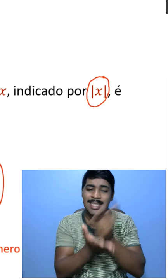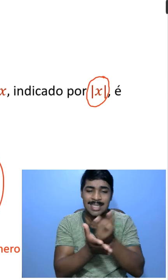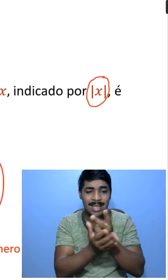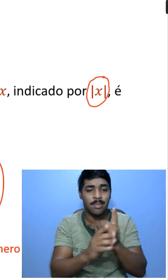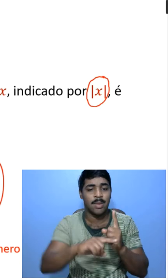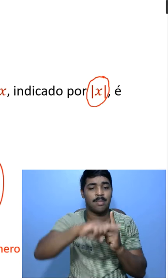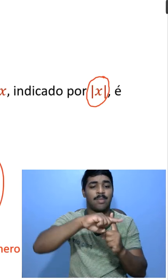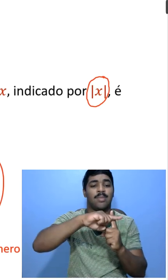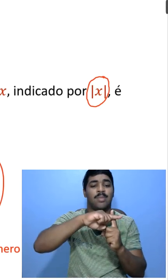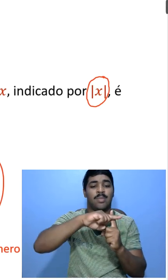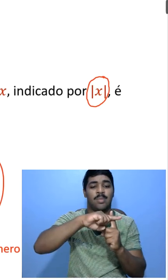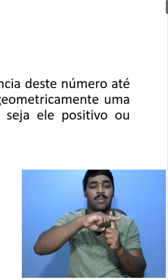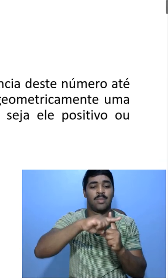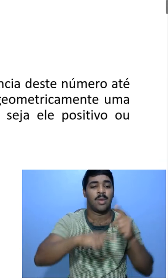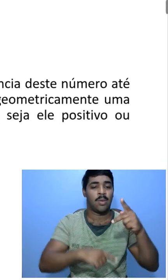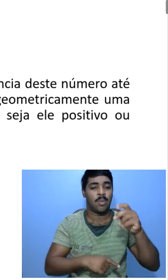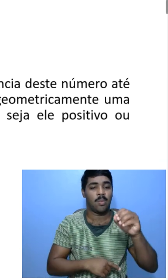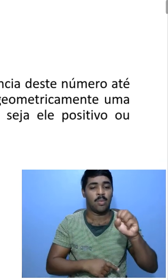distância negativa.